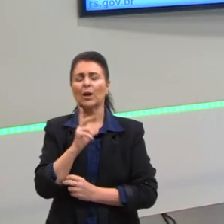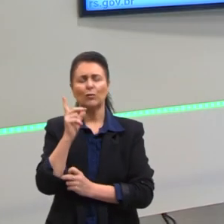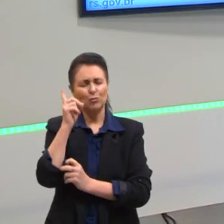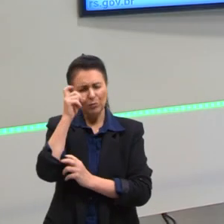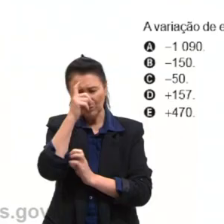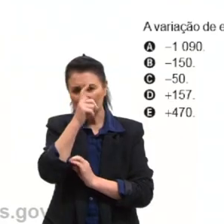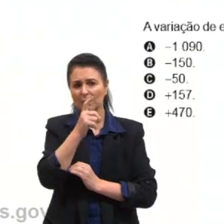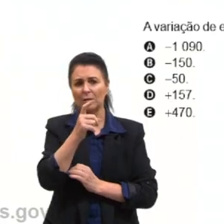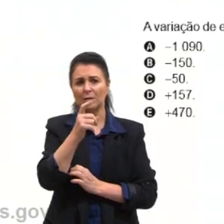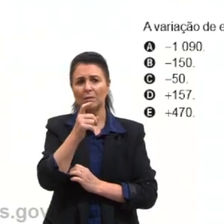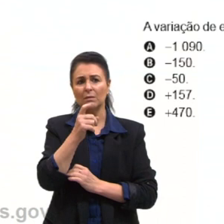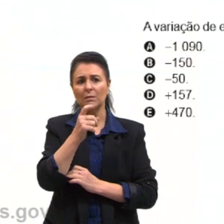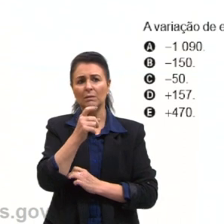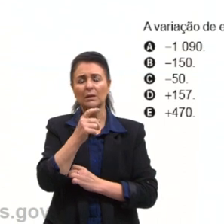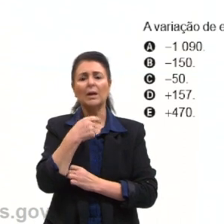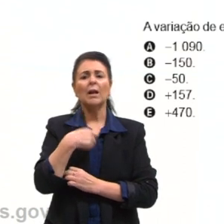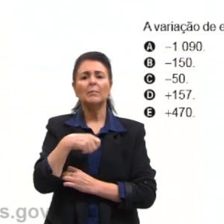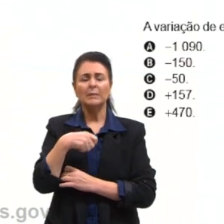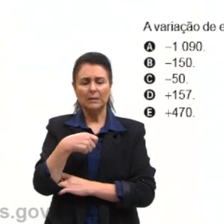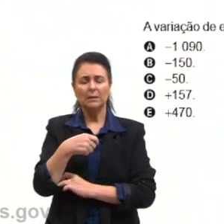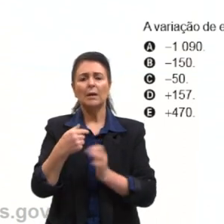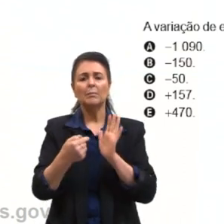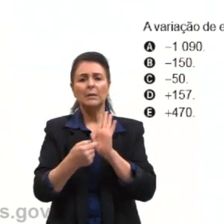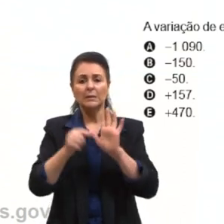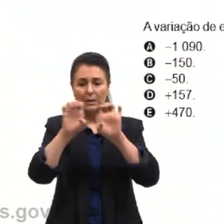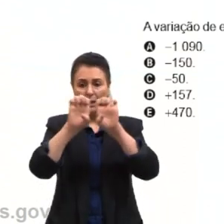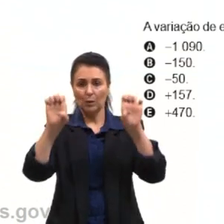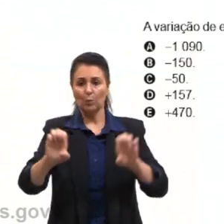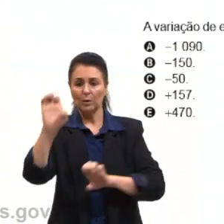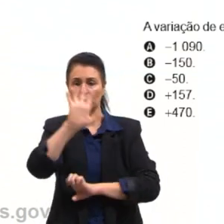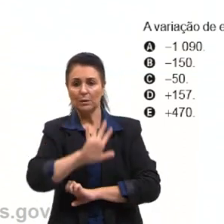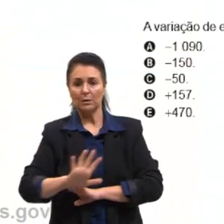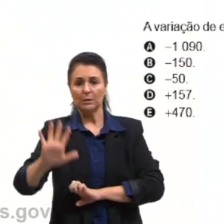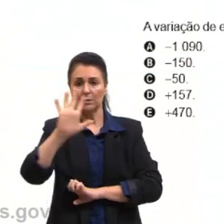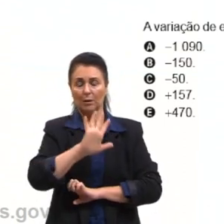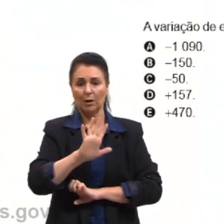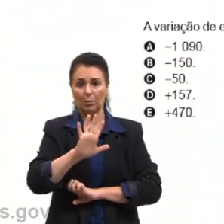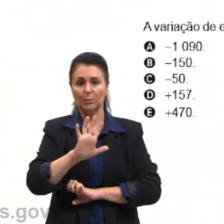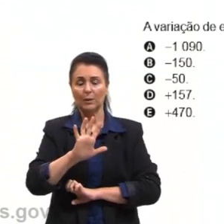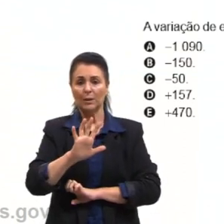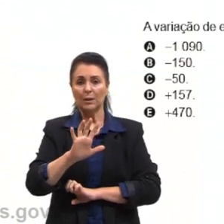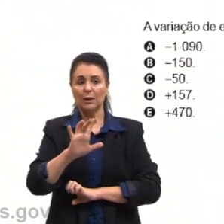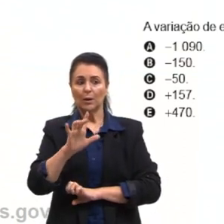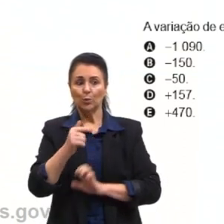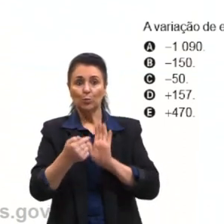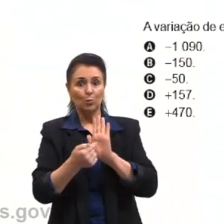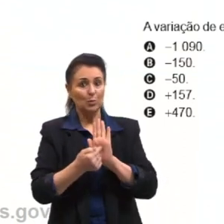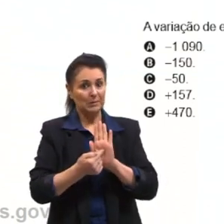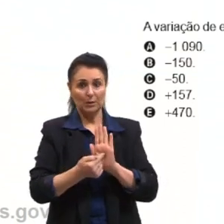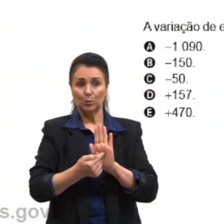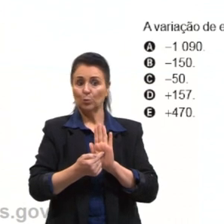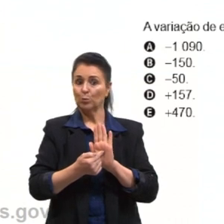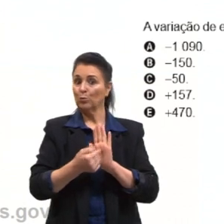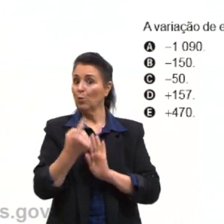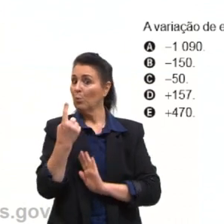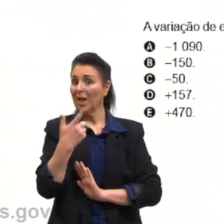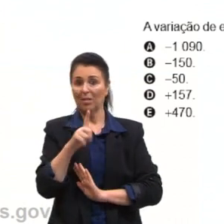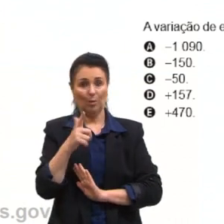ter e ela apresenta a equação geral em alguns casos Eu trouxe um caso que não trouxe a equação Global